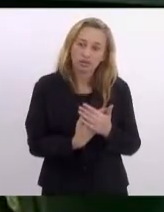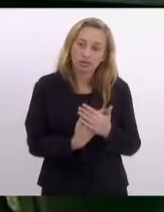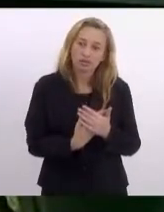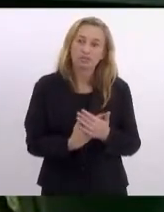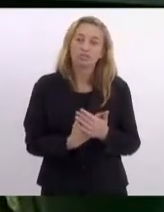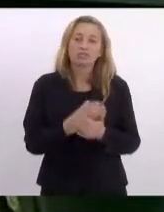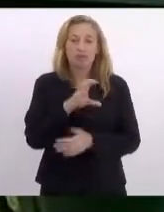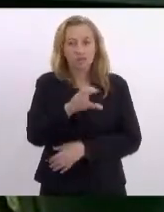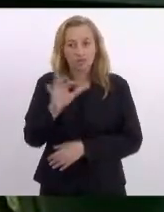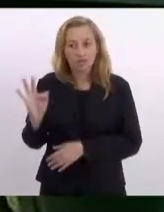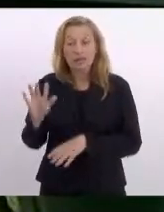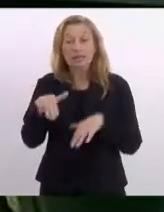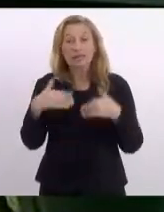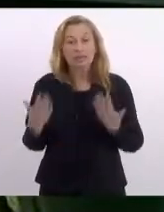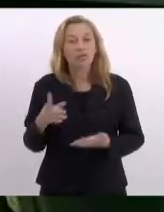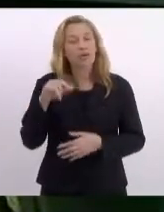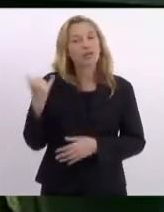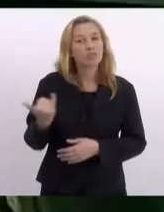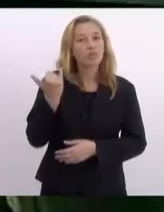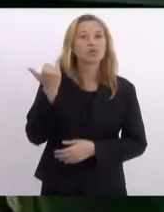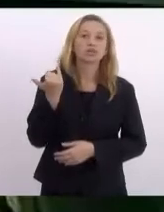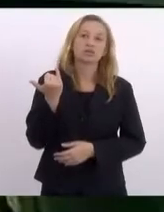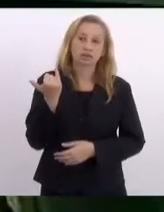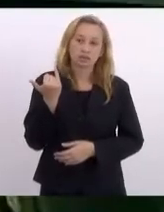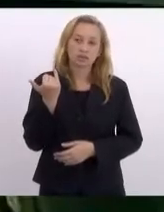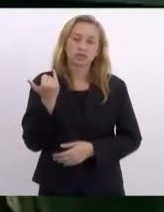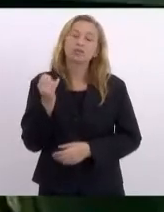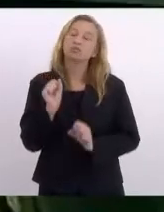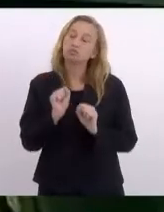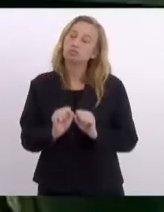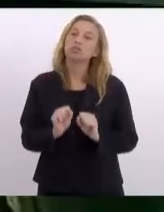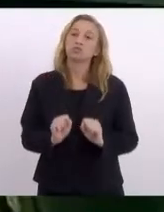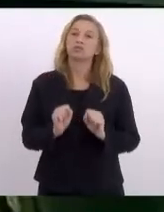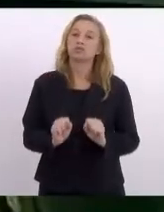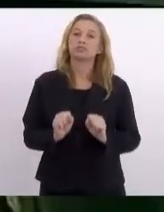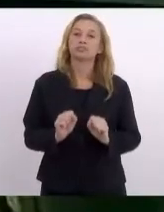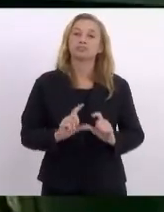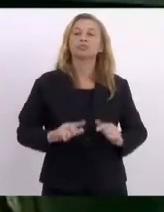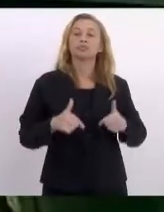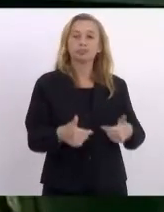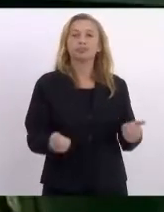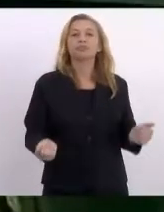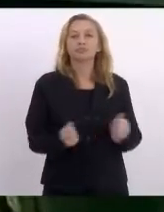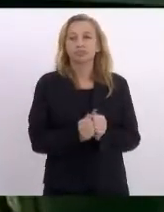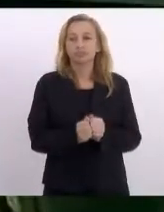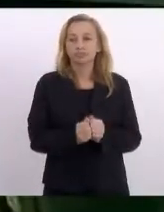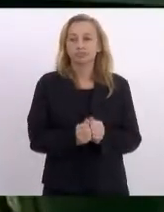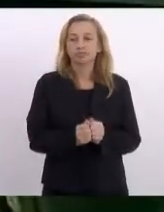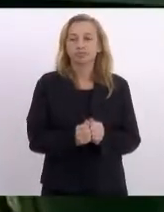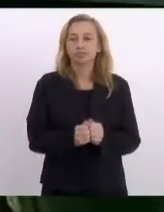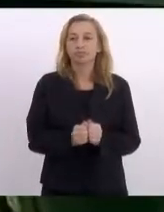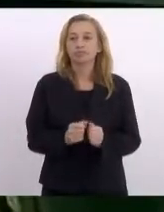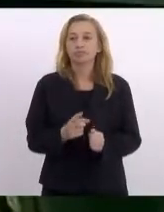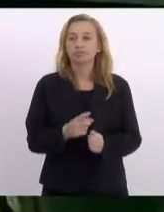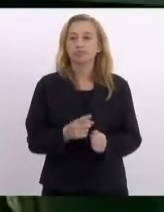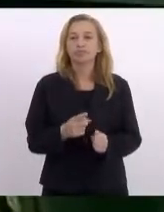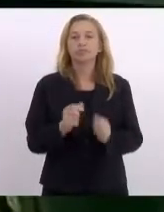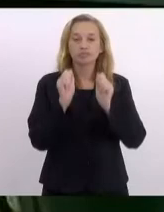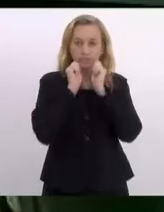Cabo Frio. Então, é importantíssimo que a gente possa atuar junto, enquanto Assembleia Legislativa